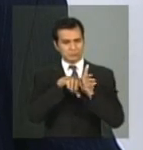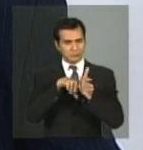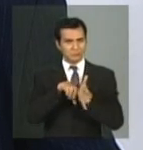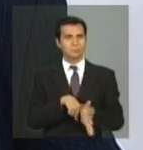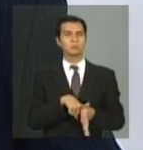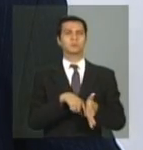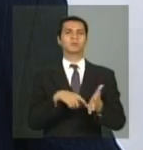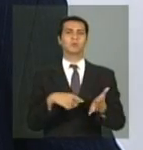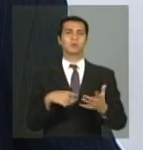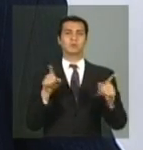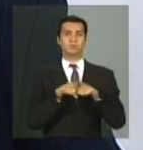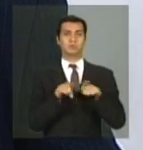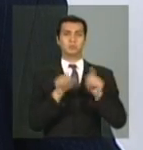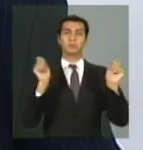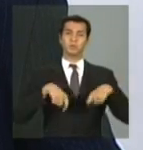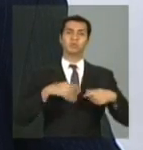intersetorialmente